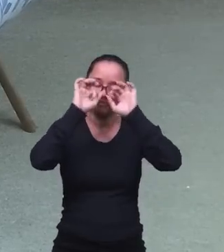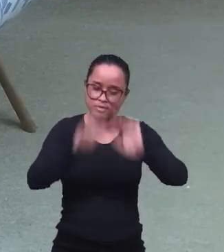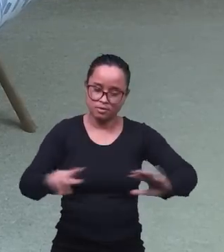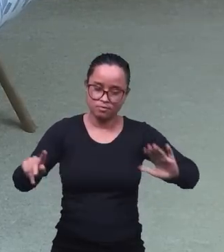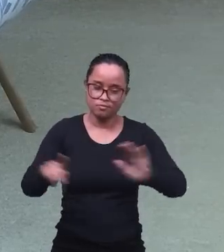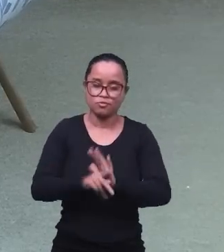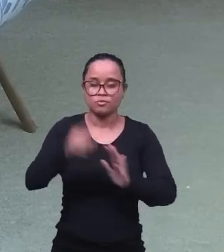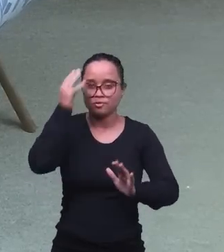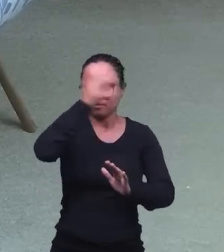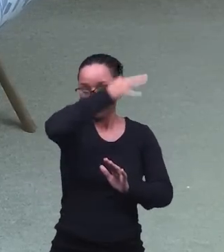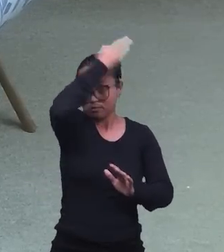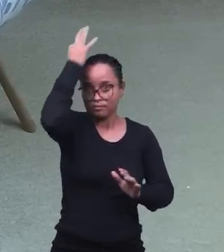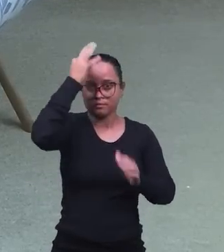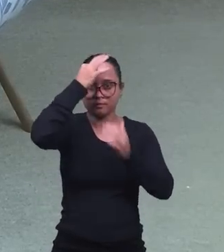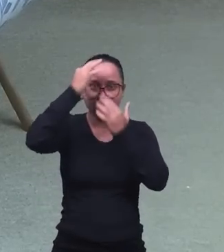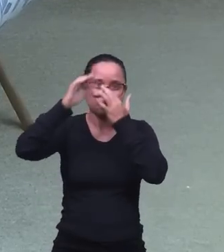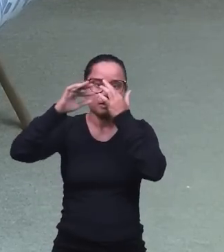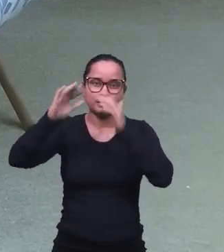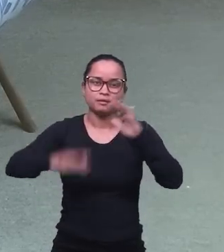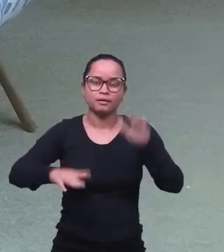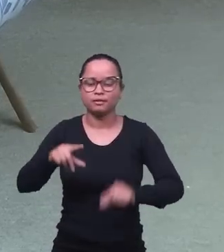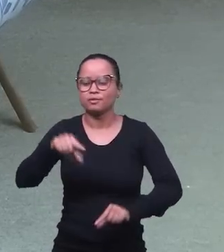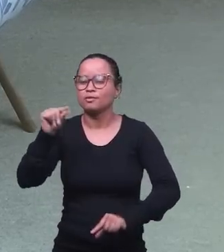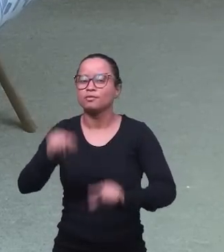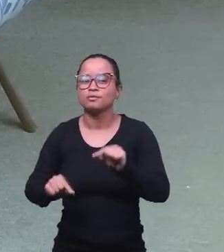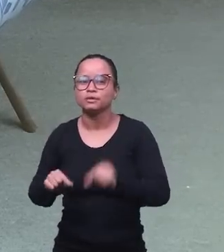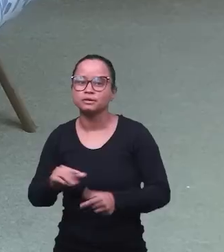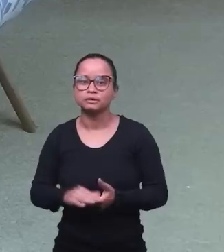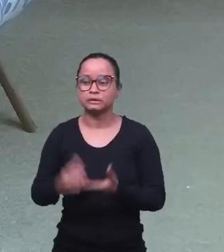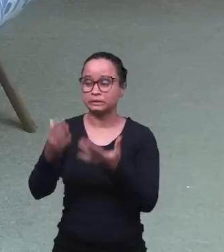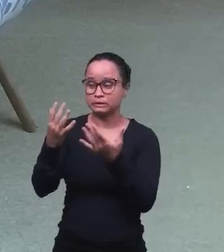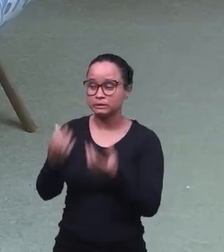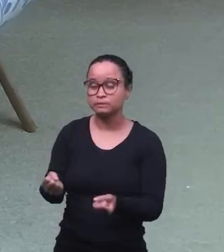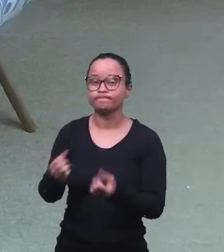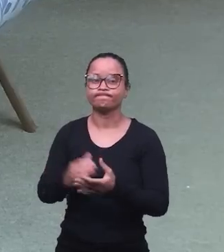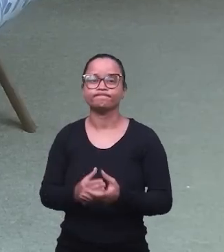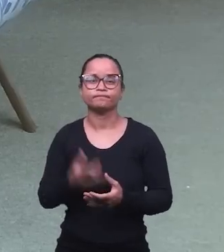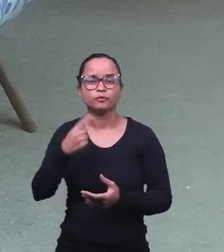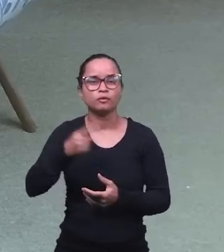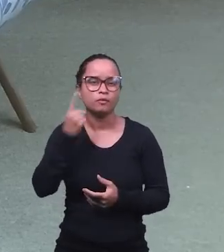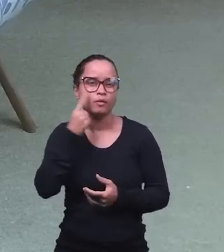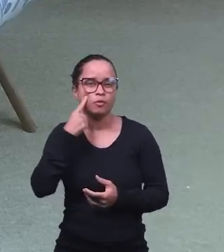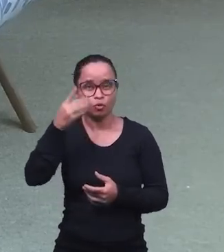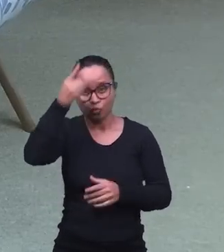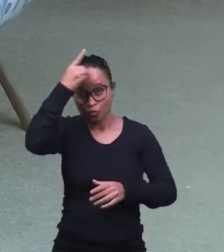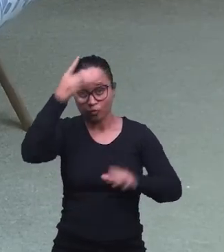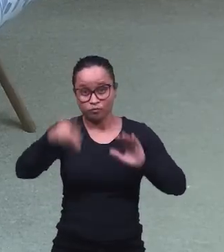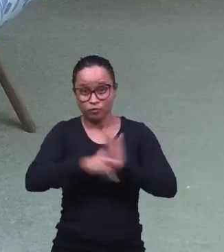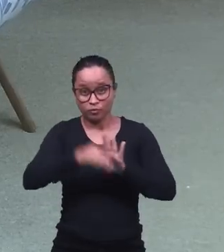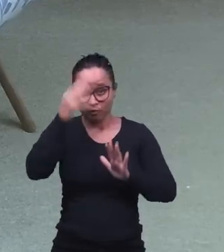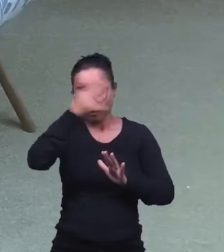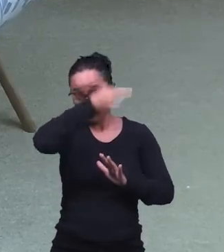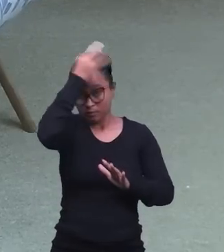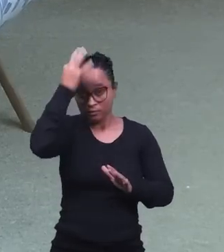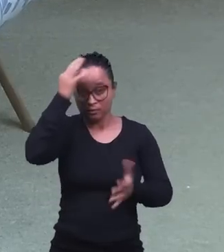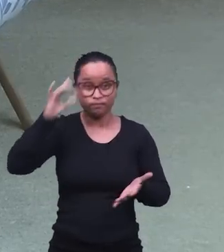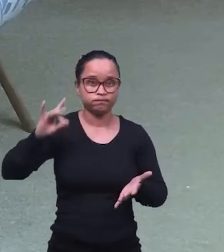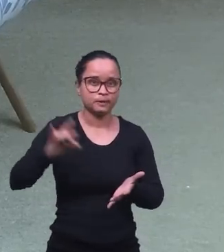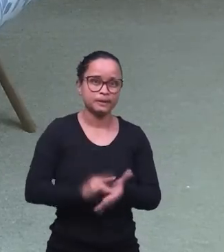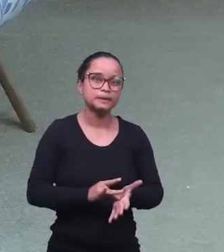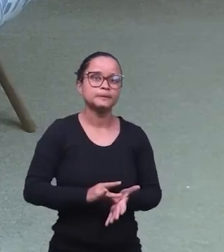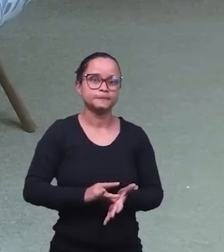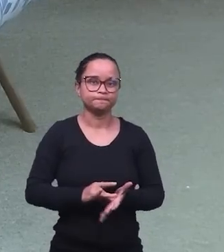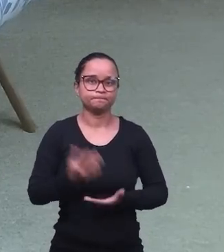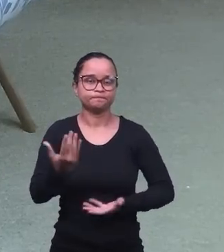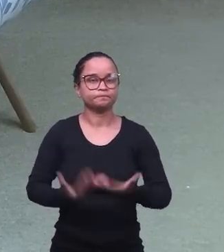do Espírito, né? A direção, muitas vezes as decisões, as conversões. Nós vemos que os dons espirituais, eles são notórios na